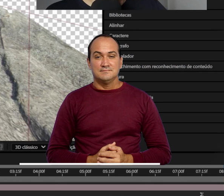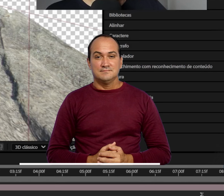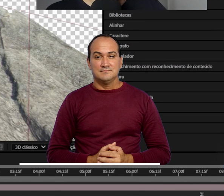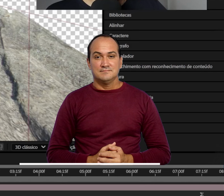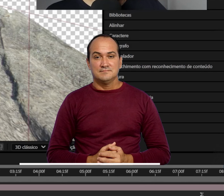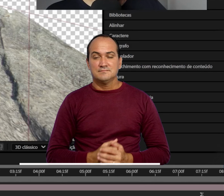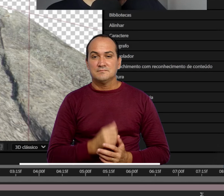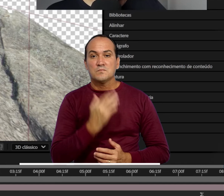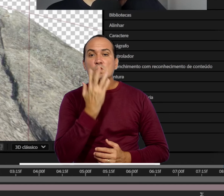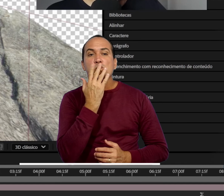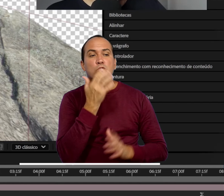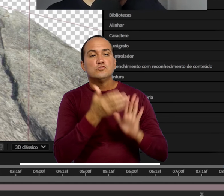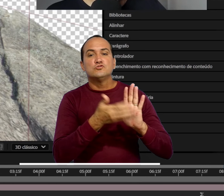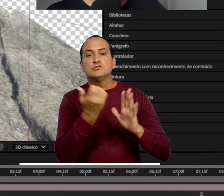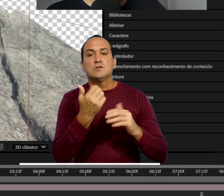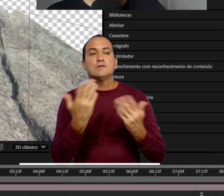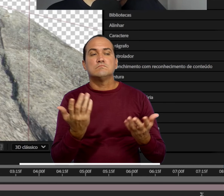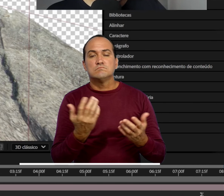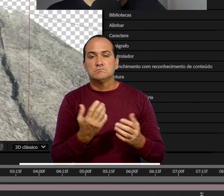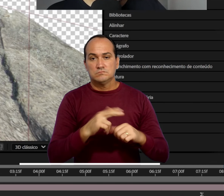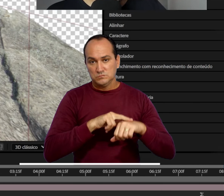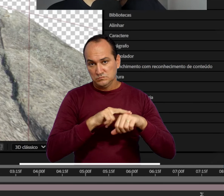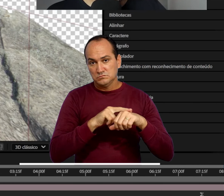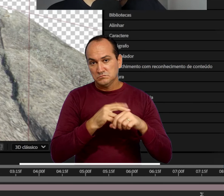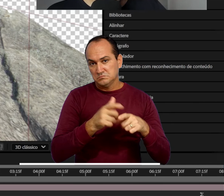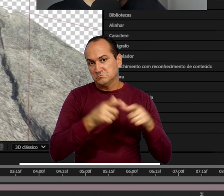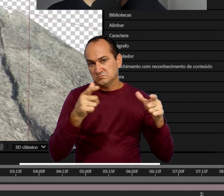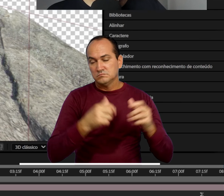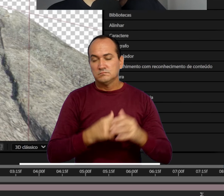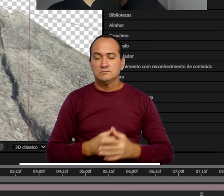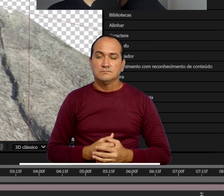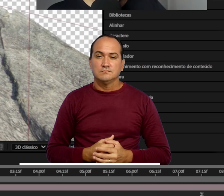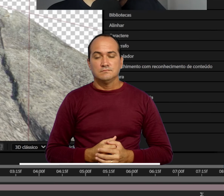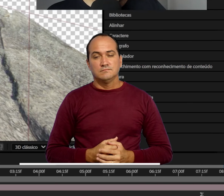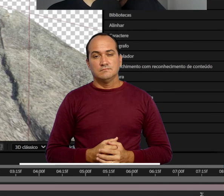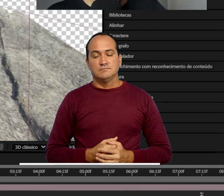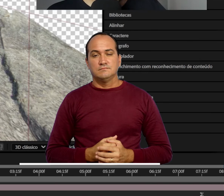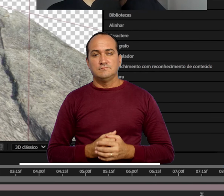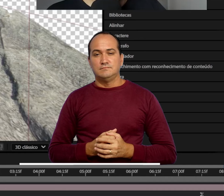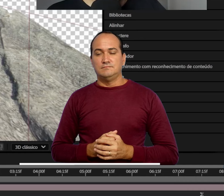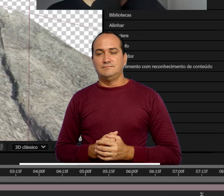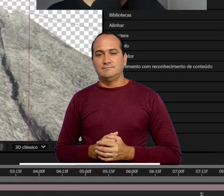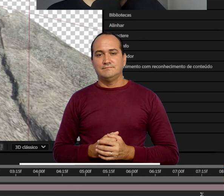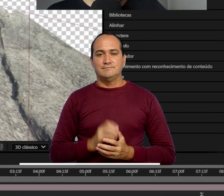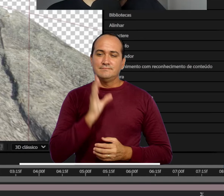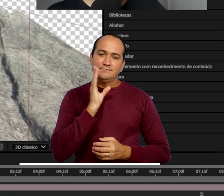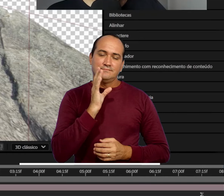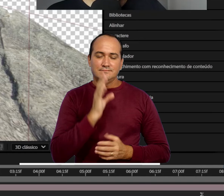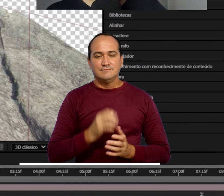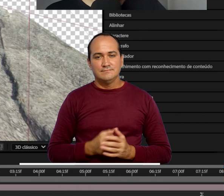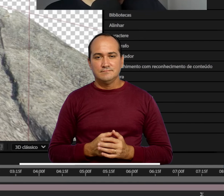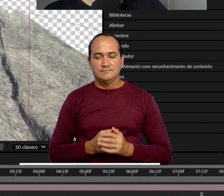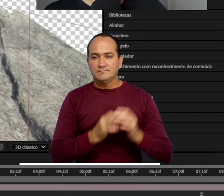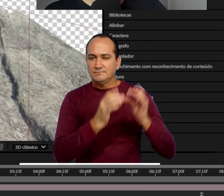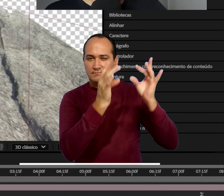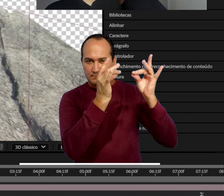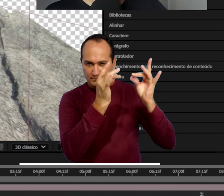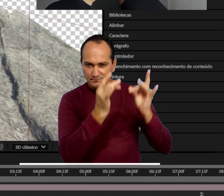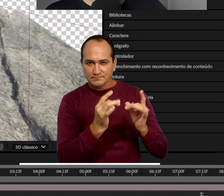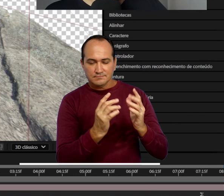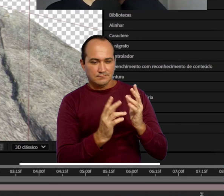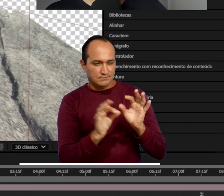Clicar aqui, ó, para selecionar qual é a cor que eu quero remover. Vou dizer que seja essa cor aqui, que é a cor predominante, né? Pronto, olha só que legal. Eu